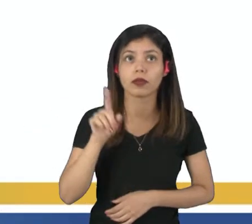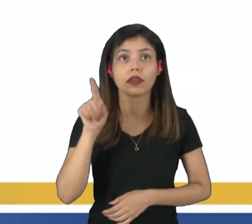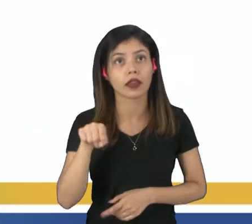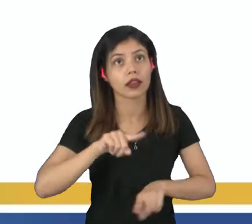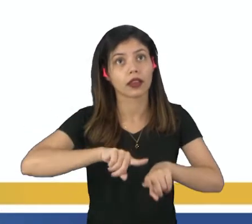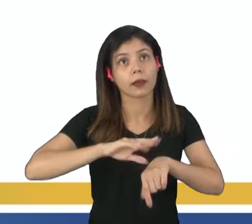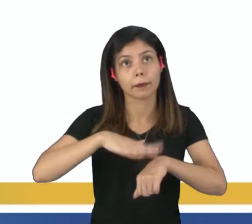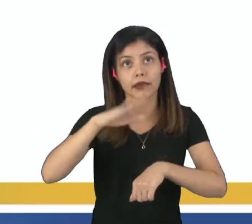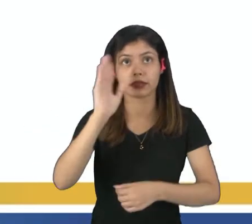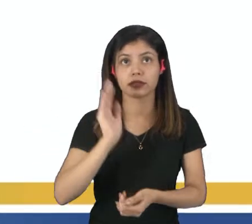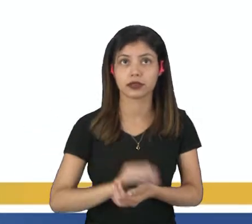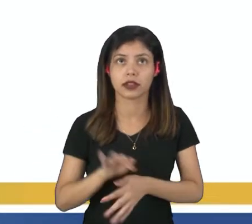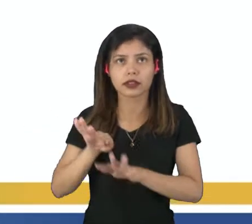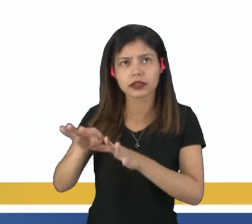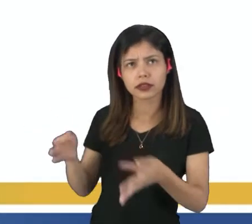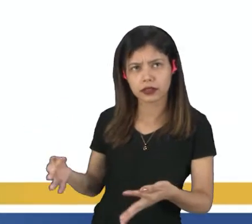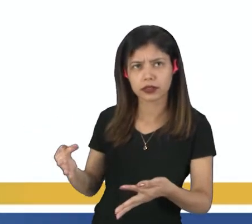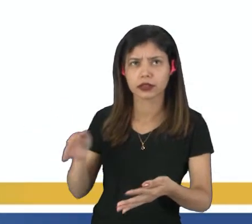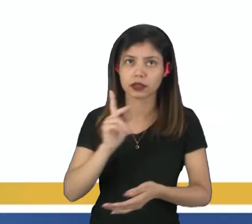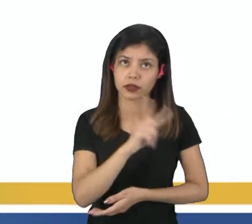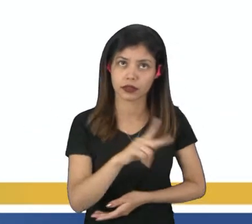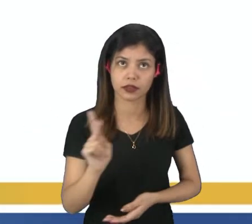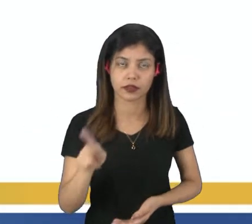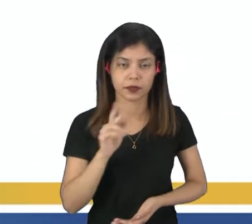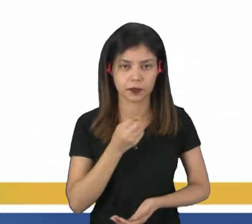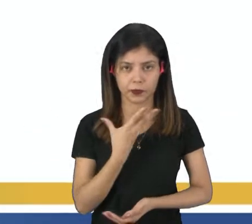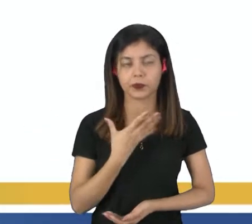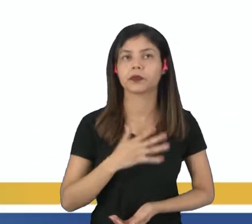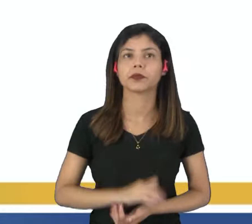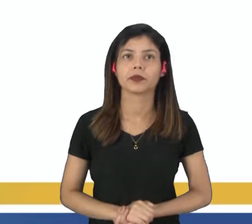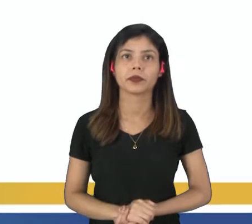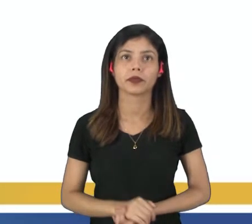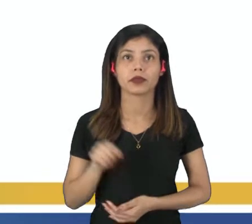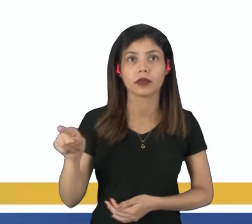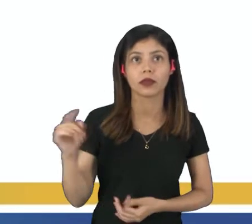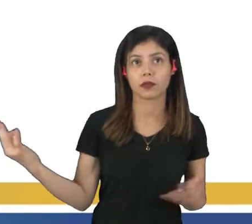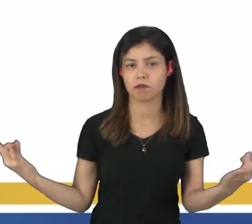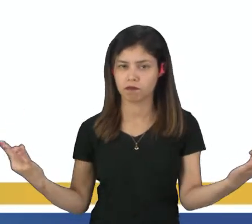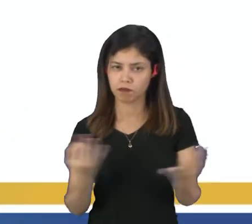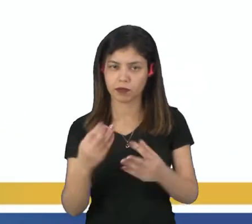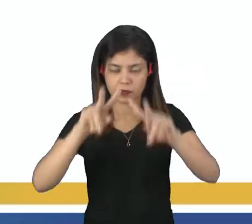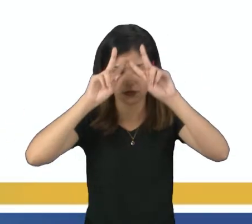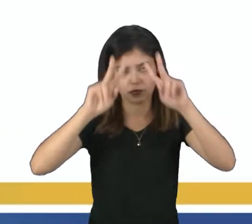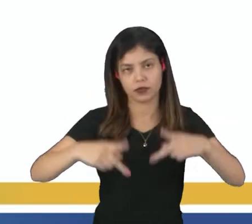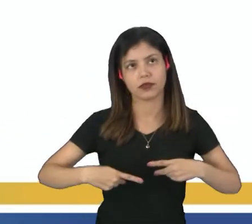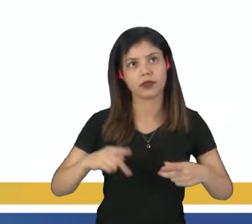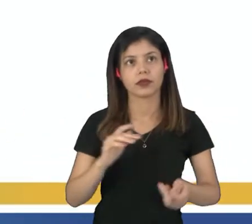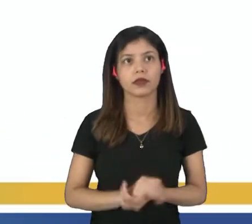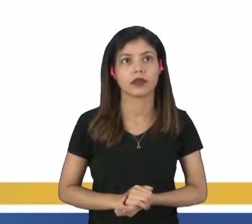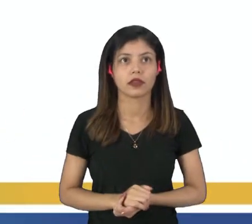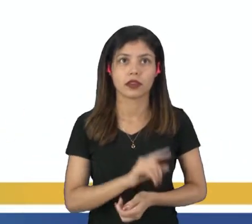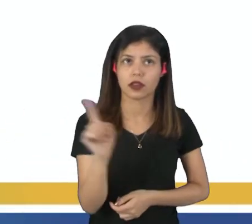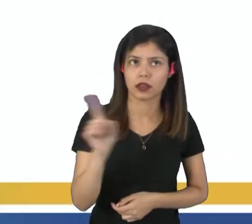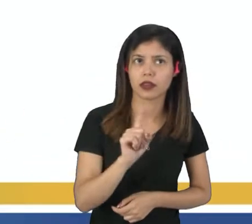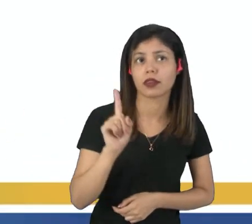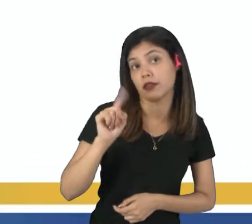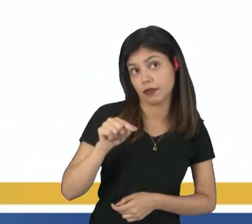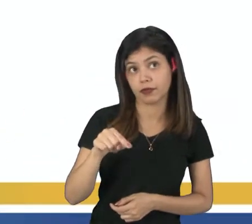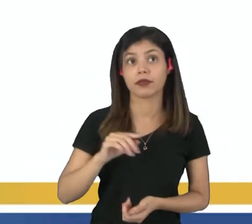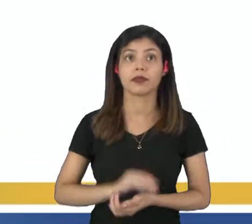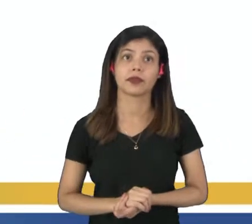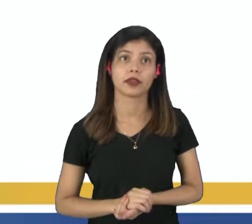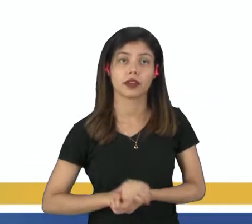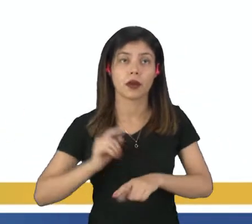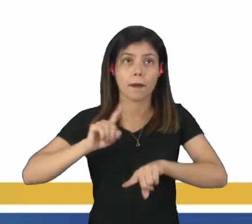Não, ela é mais que uma simples boa professora. Ela é um ótimo ser humano. Não, ela